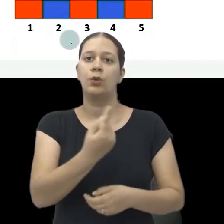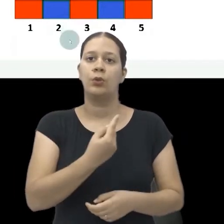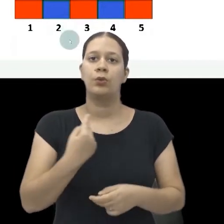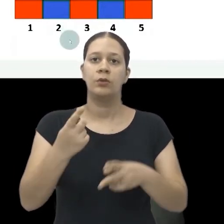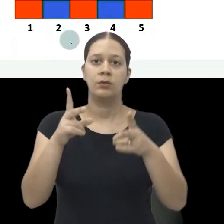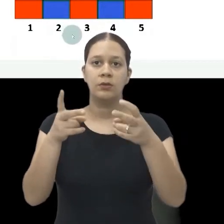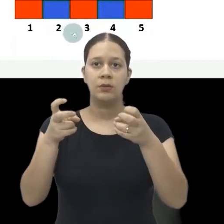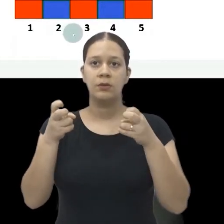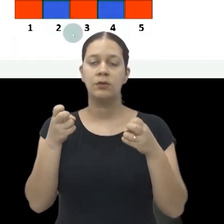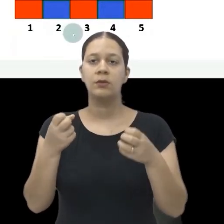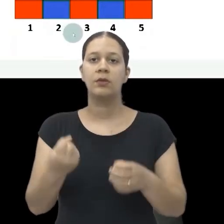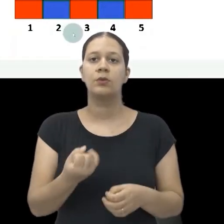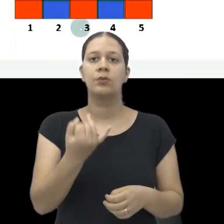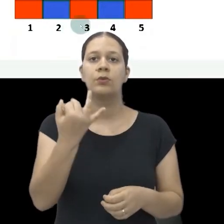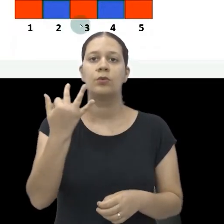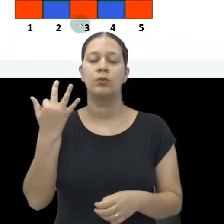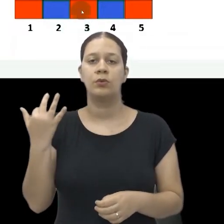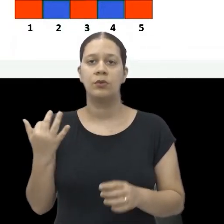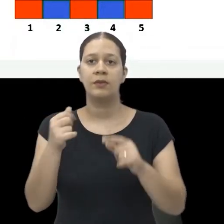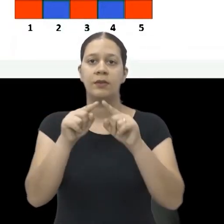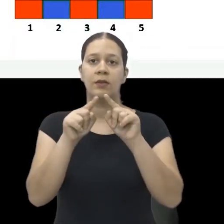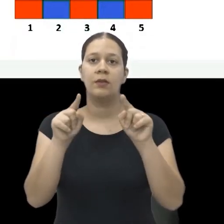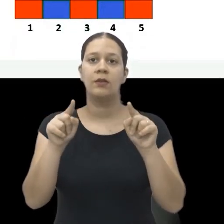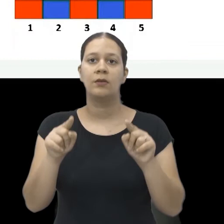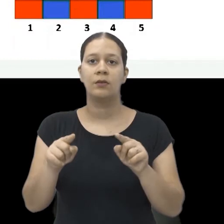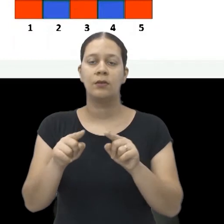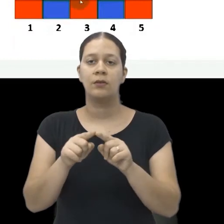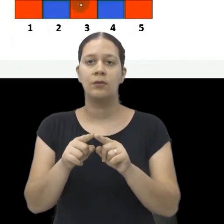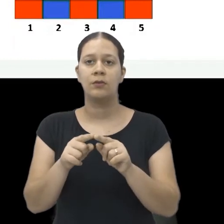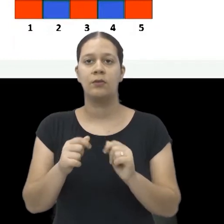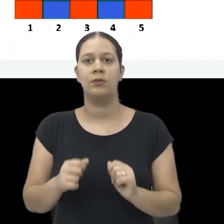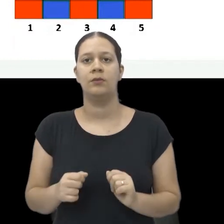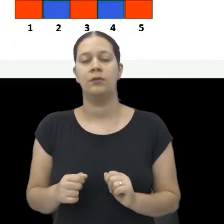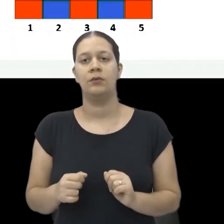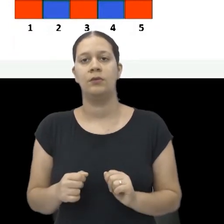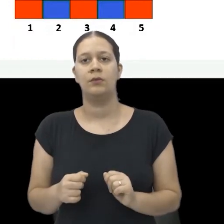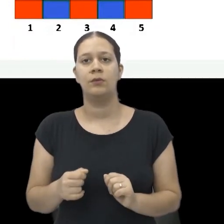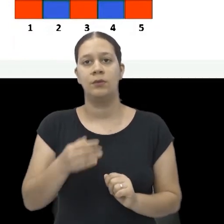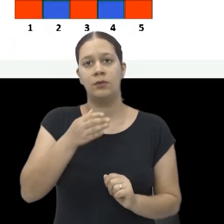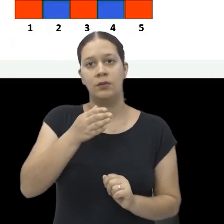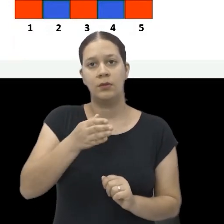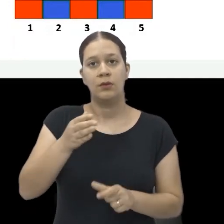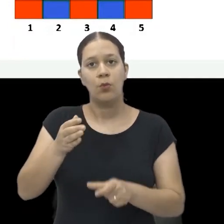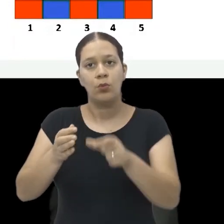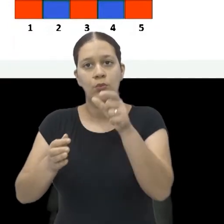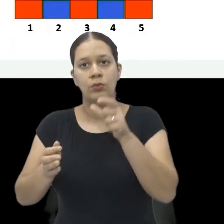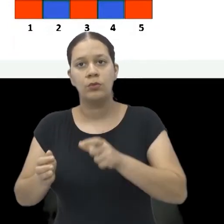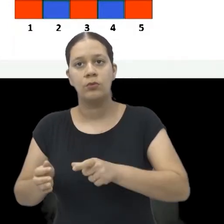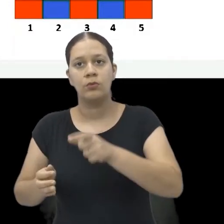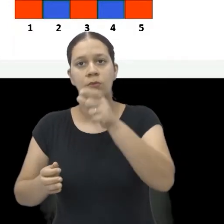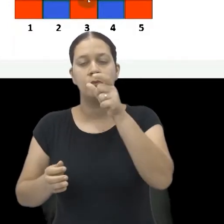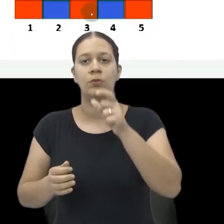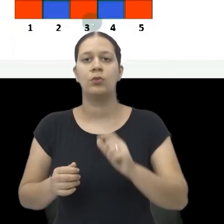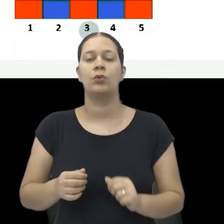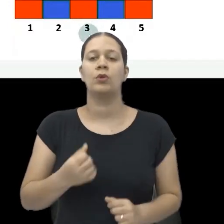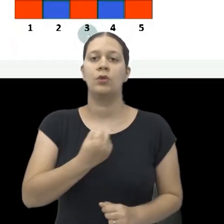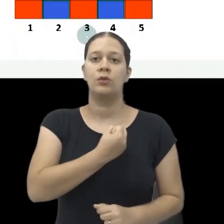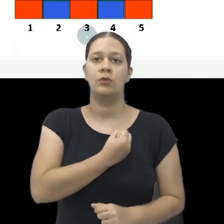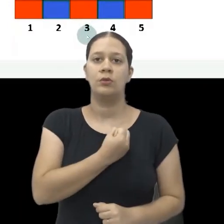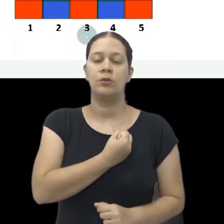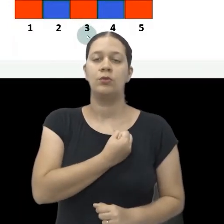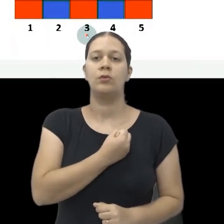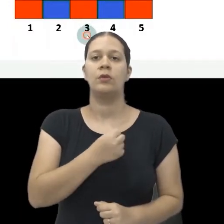podemos perceber que a quantidade de retângulos em uma determinada coluna vai ser